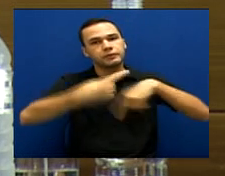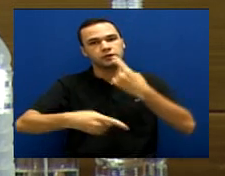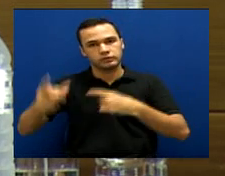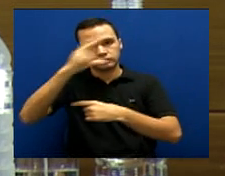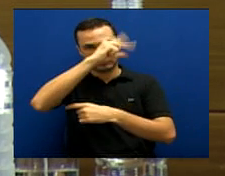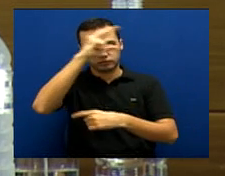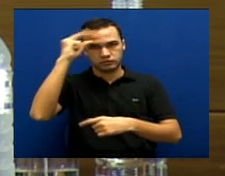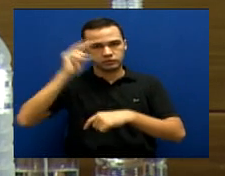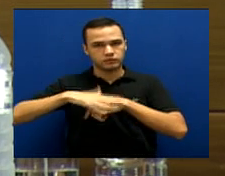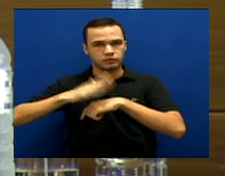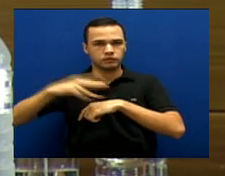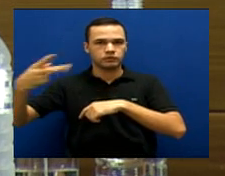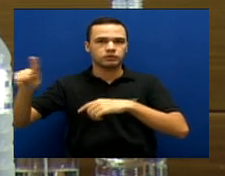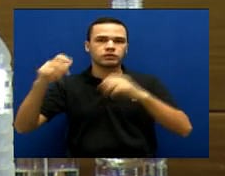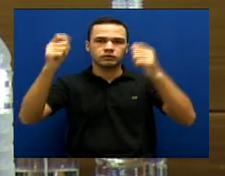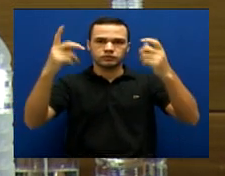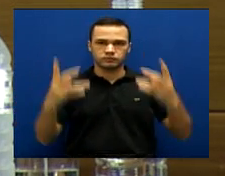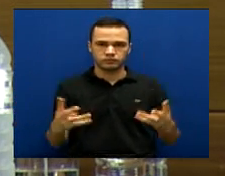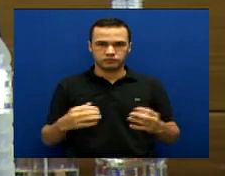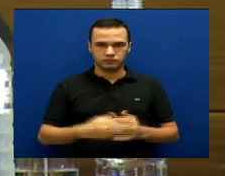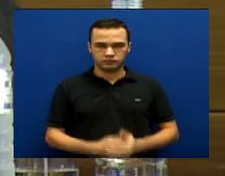prefeito 11